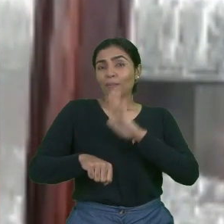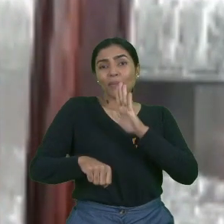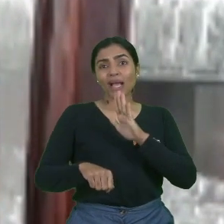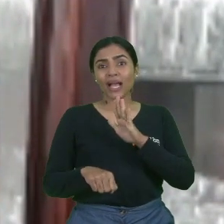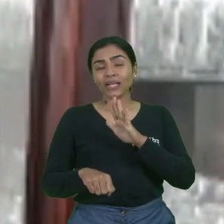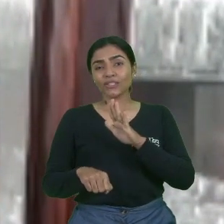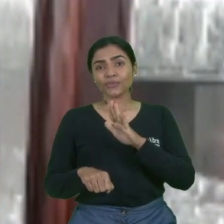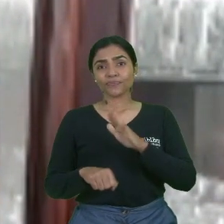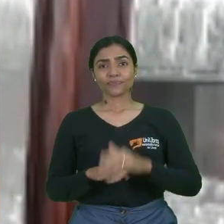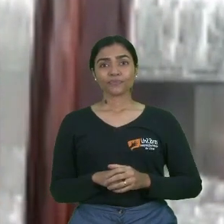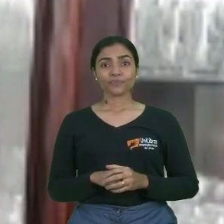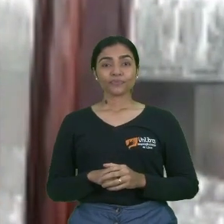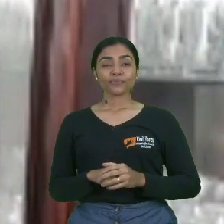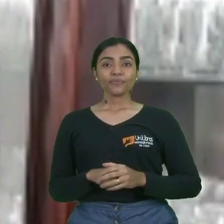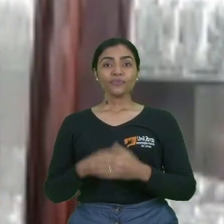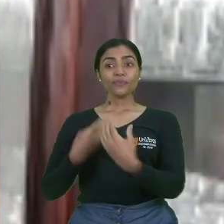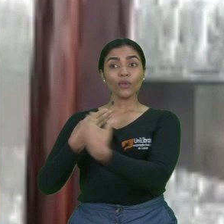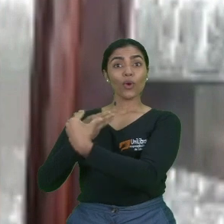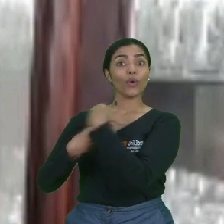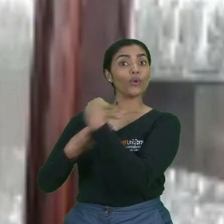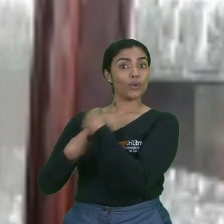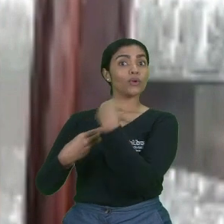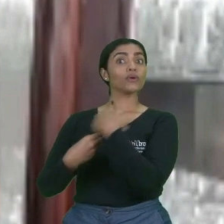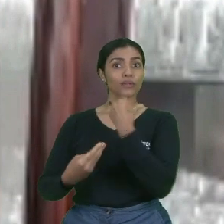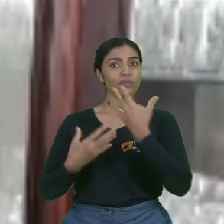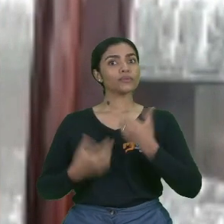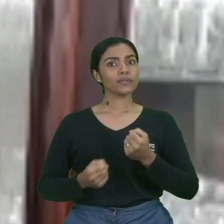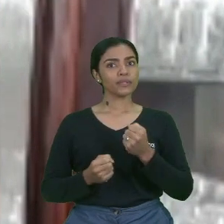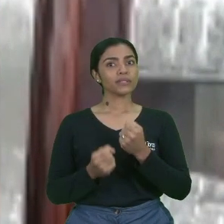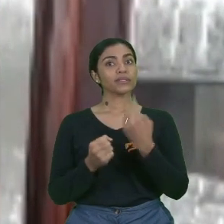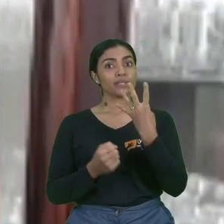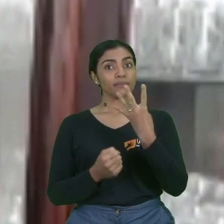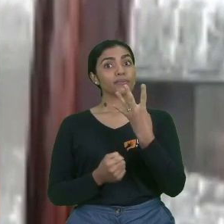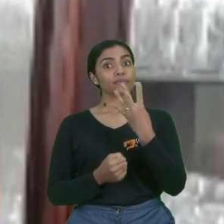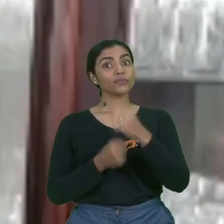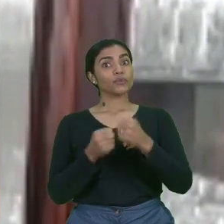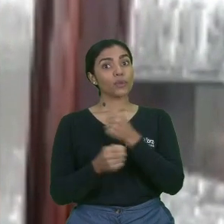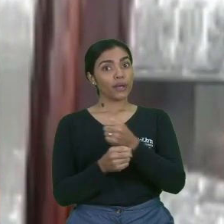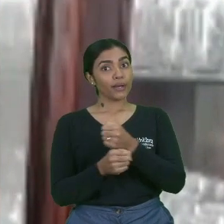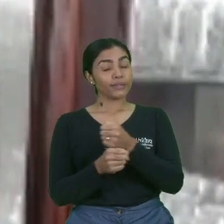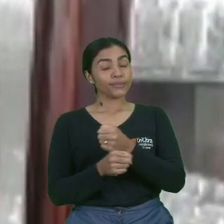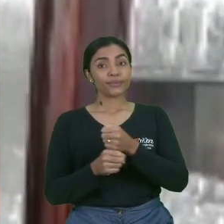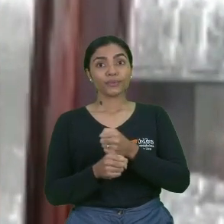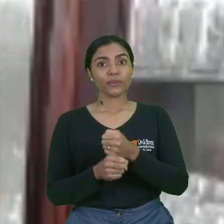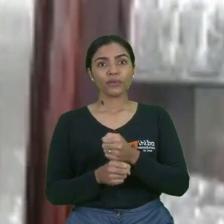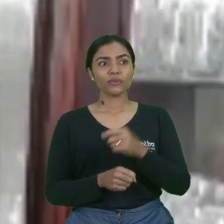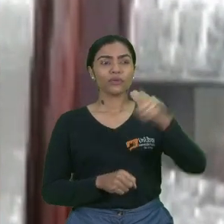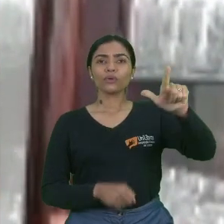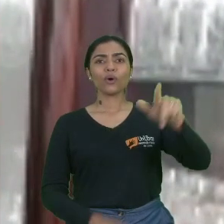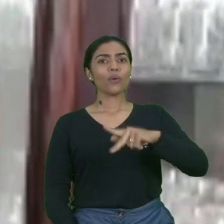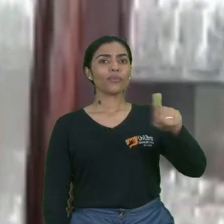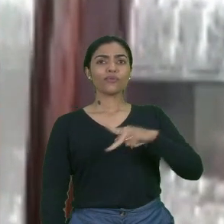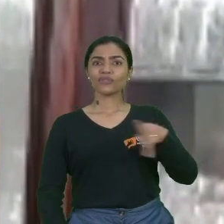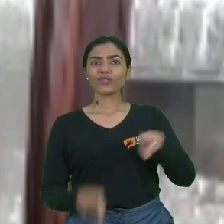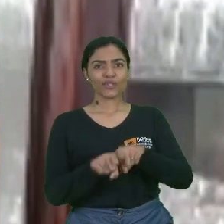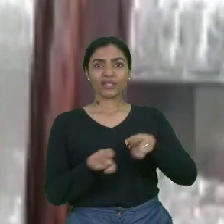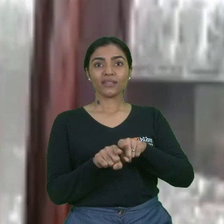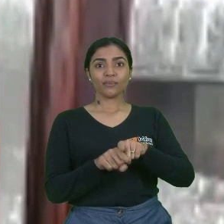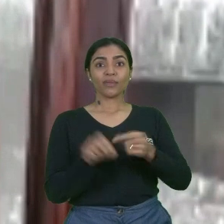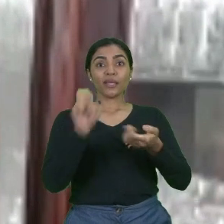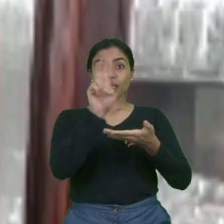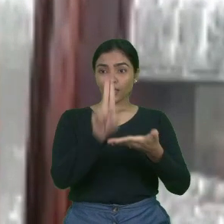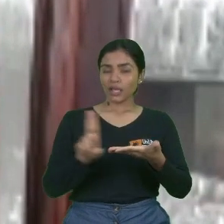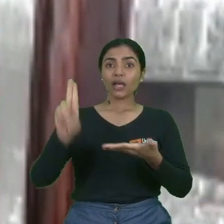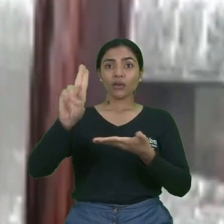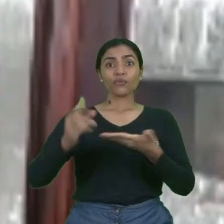tem o auxílio do seu orientador e de outros professores a cidade oferece tudo